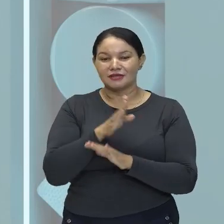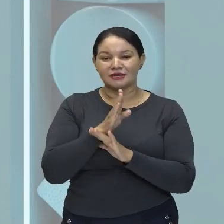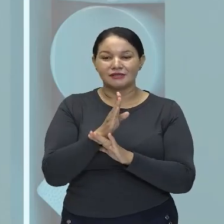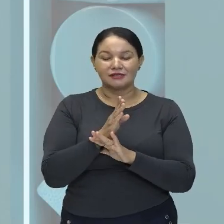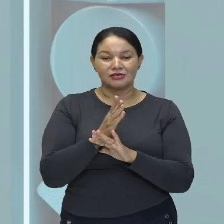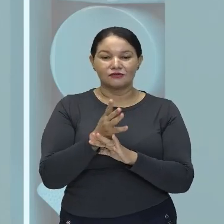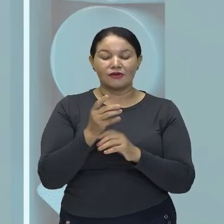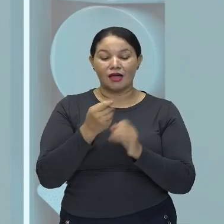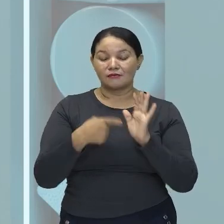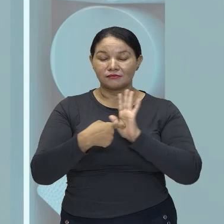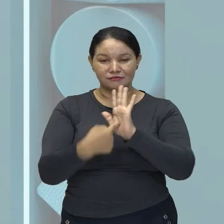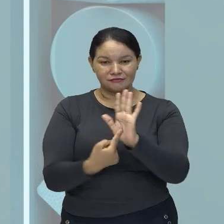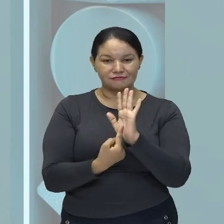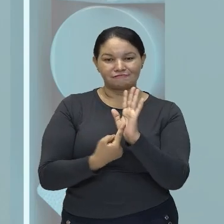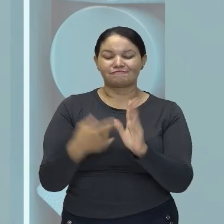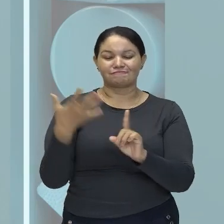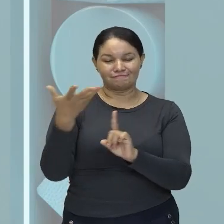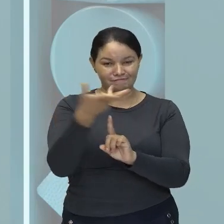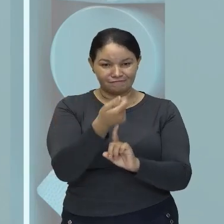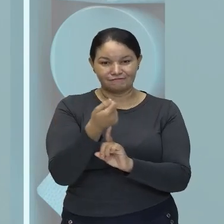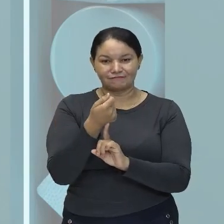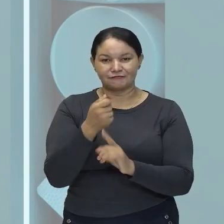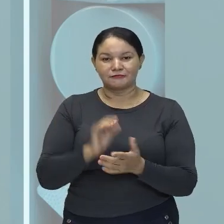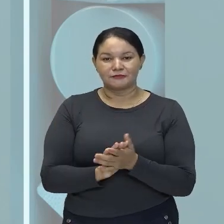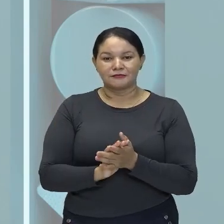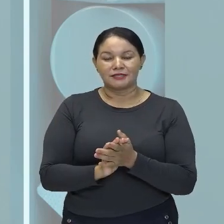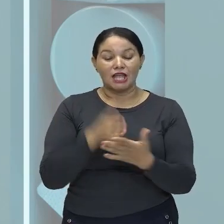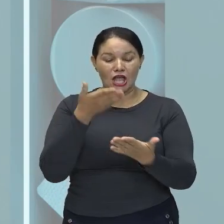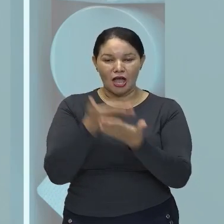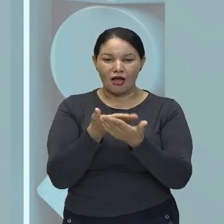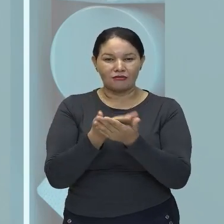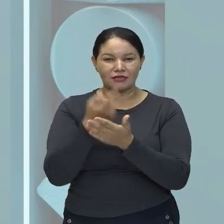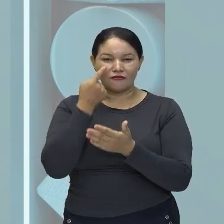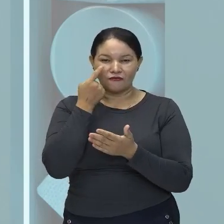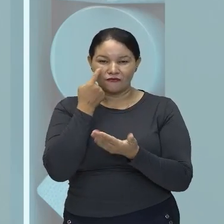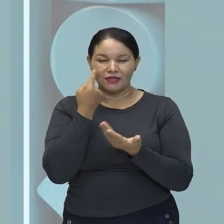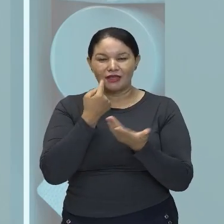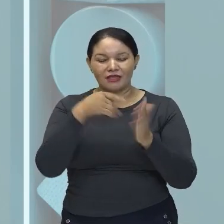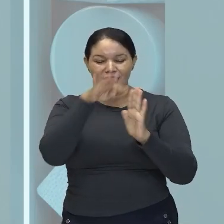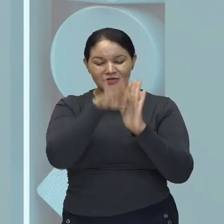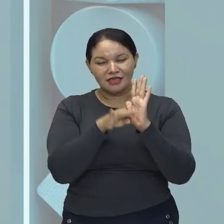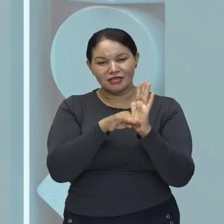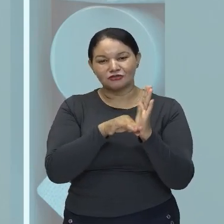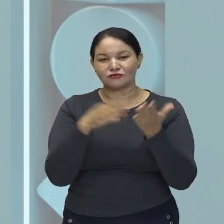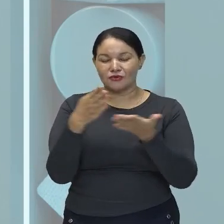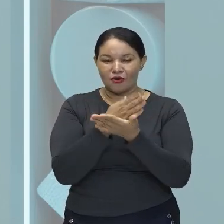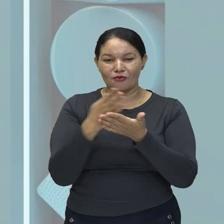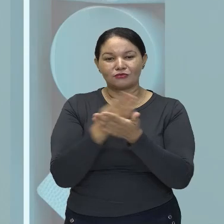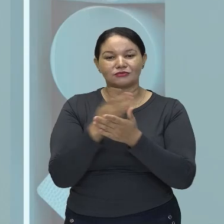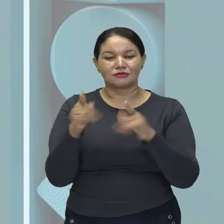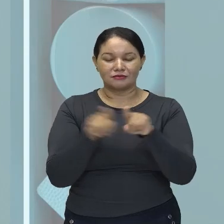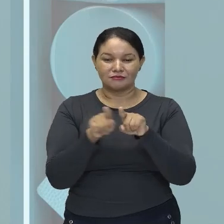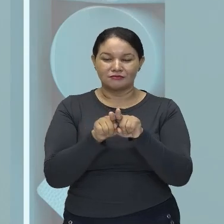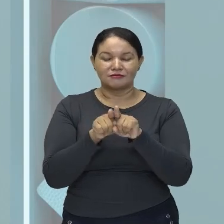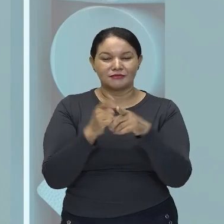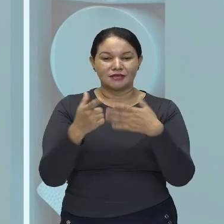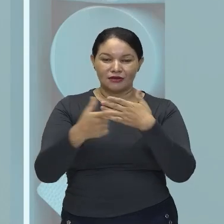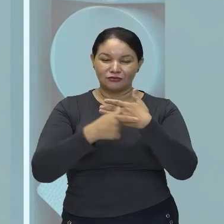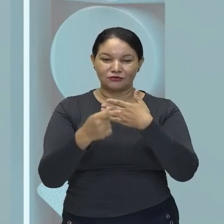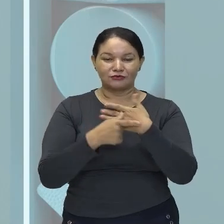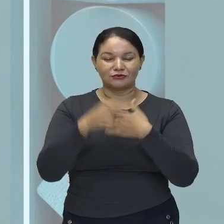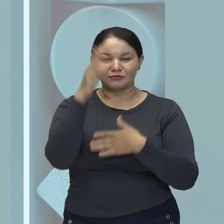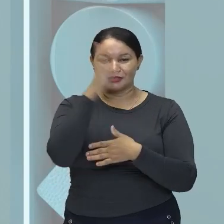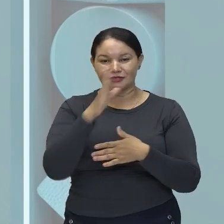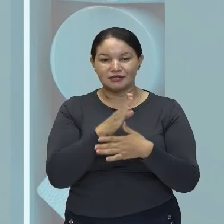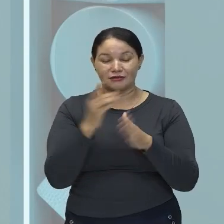que durante a nossa aula nós lemos trechos, fragmentos de textos de autores brasileiros que são autores